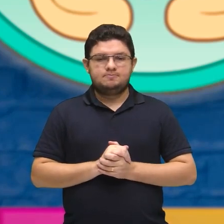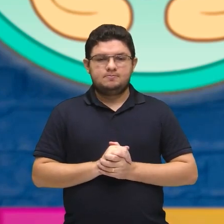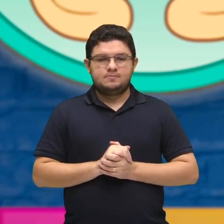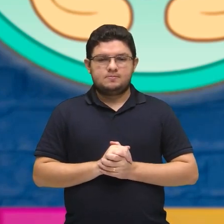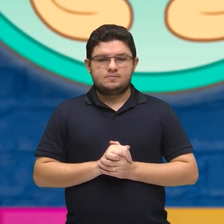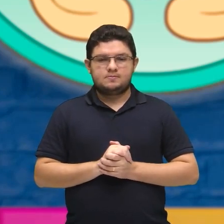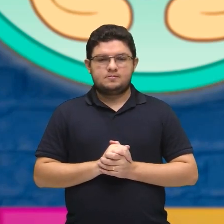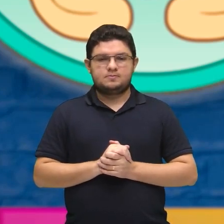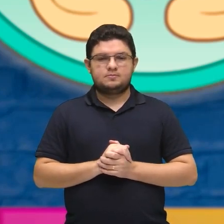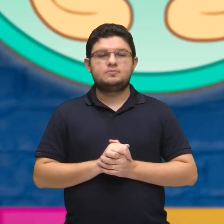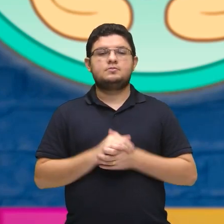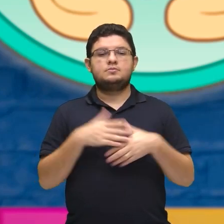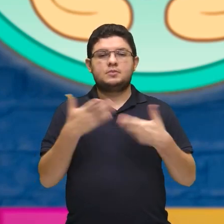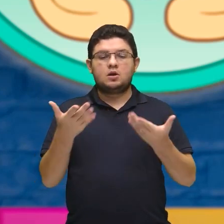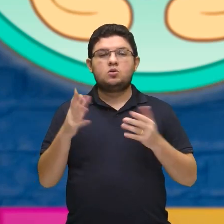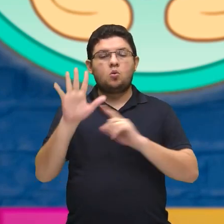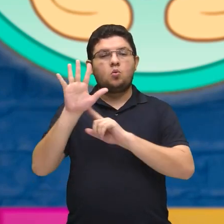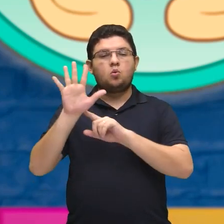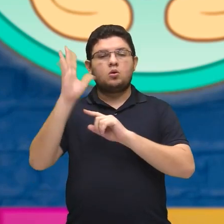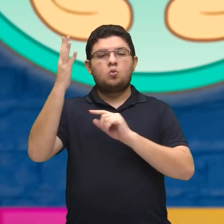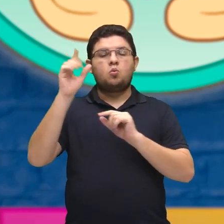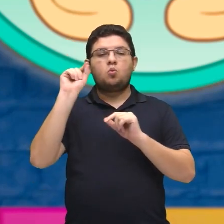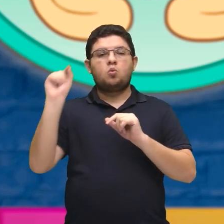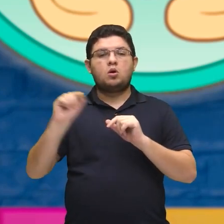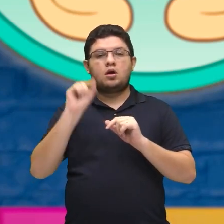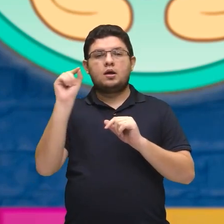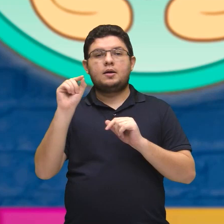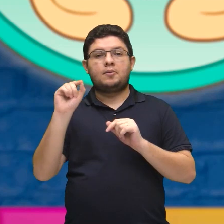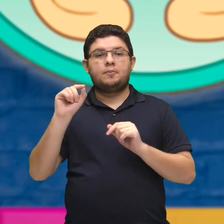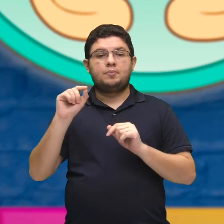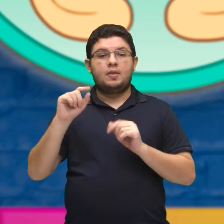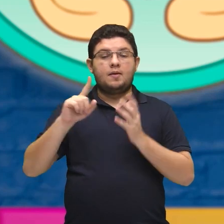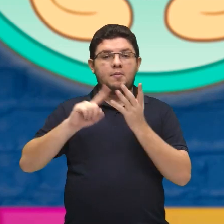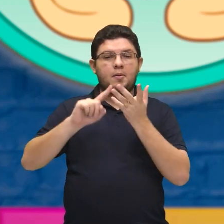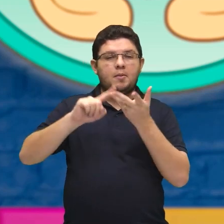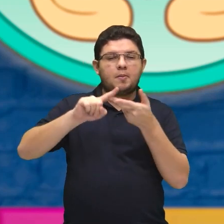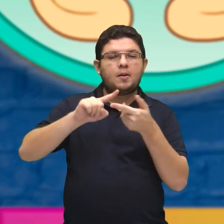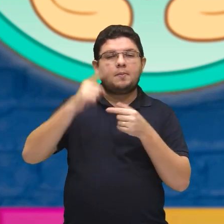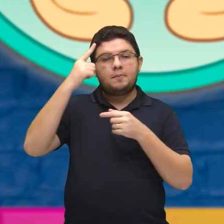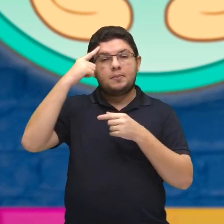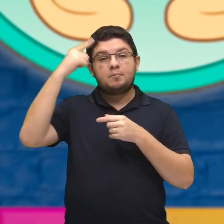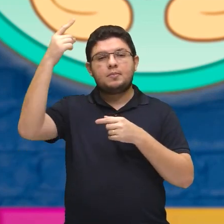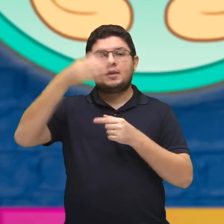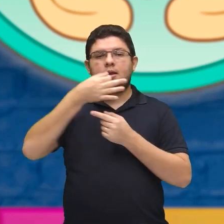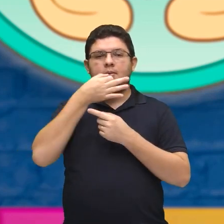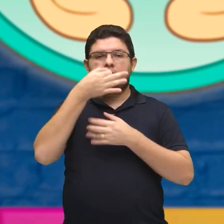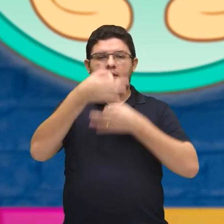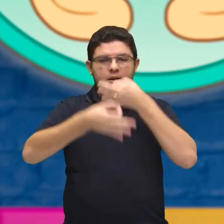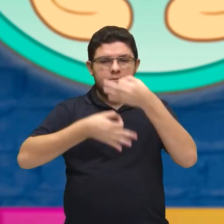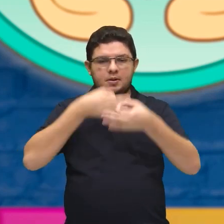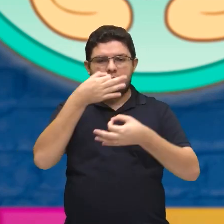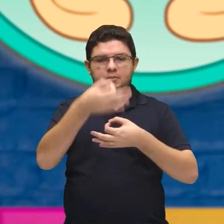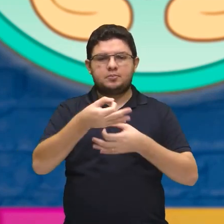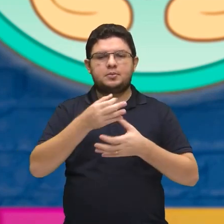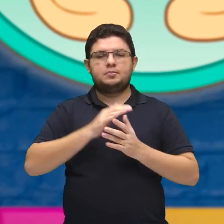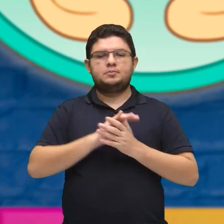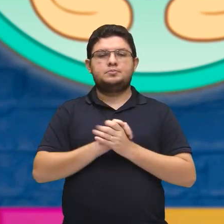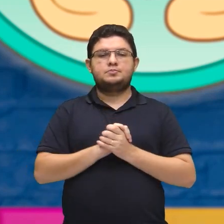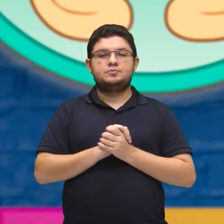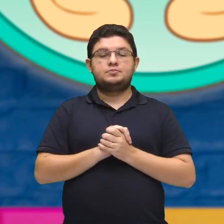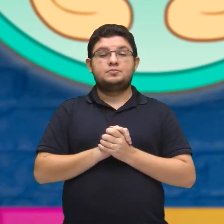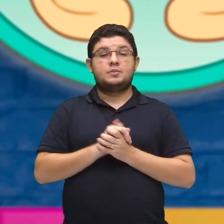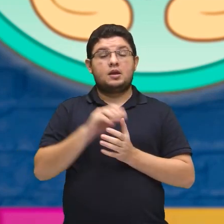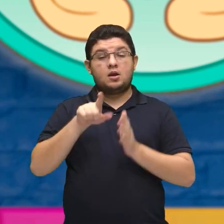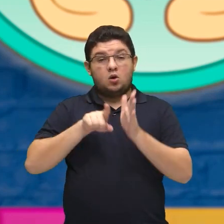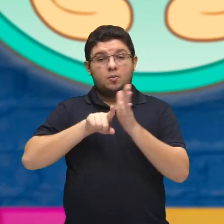do pensamento crítico, eu quero chamar a atenção para vocês nas situações. Será que o